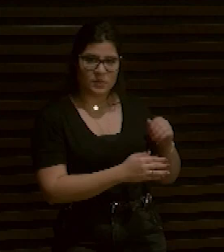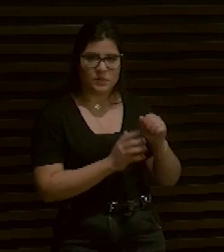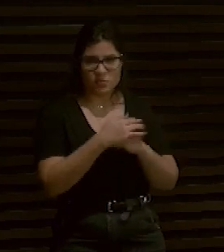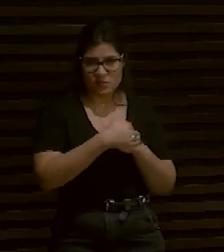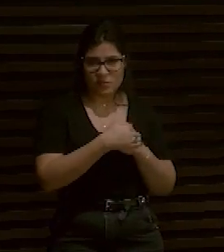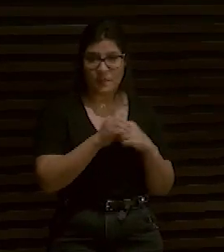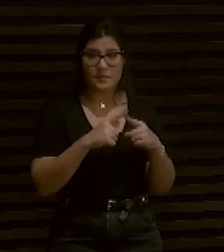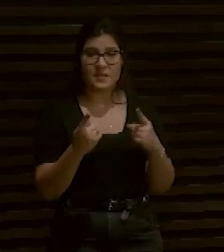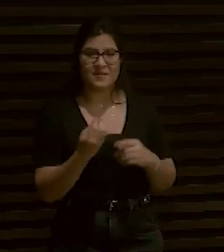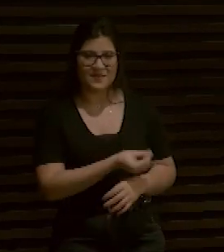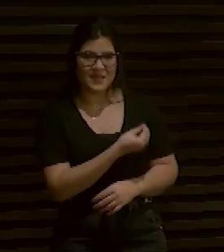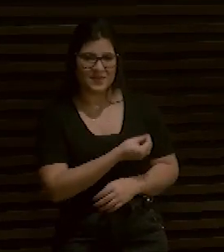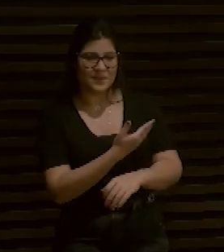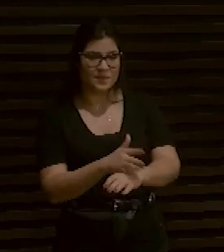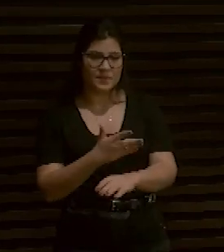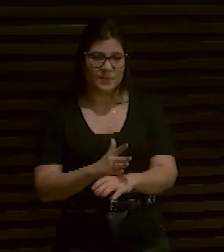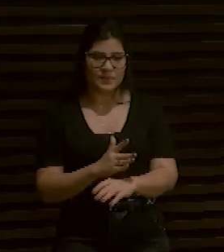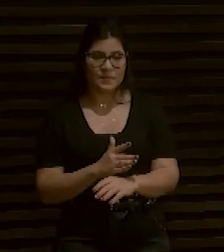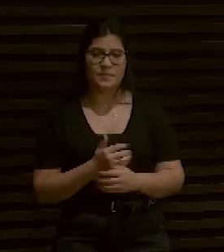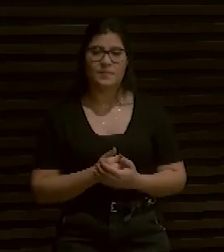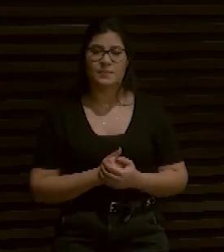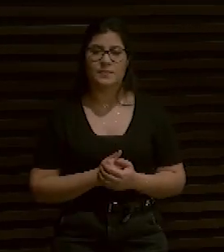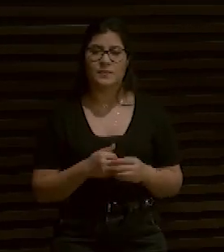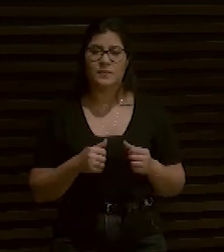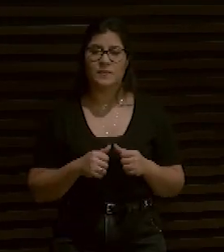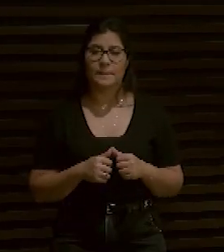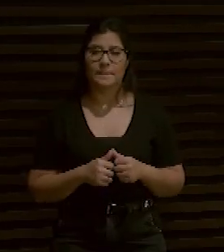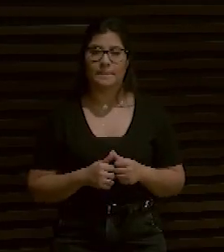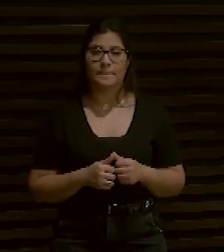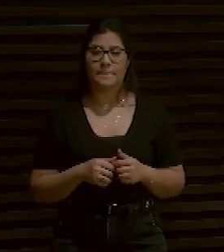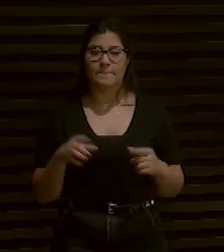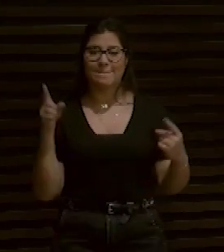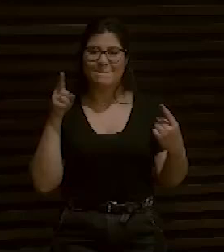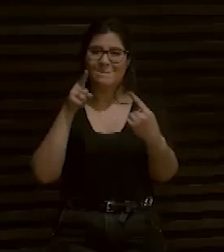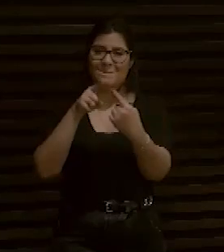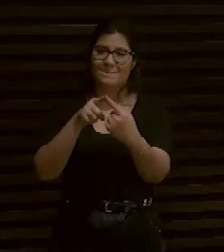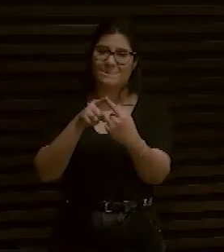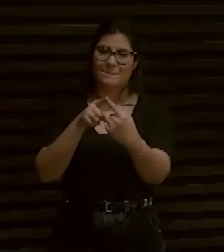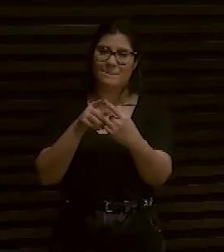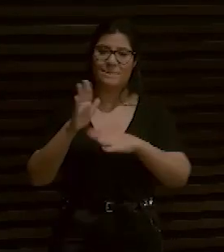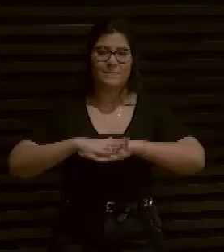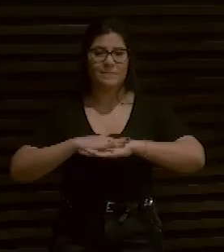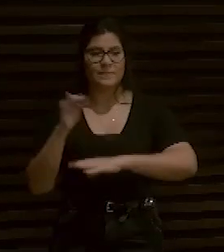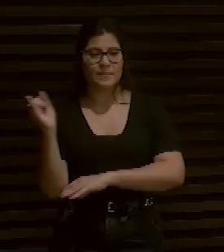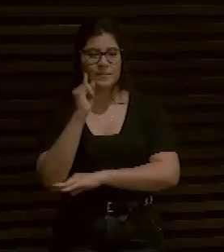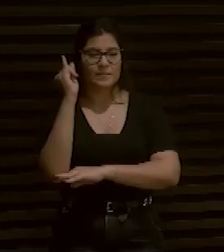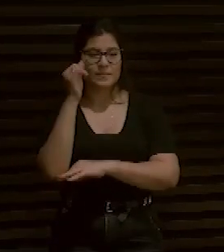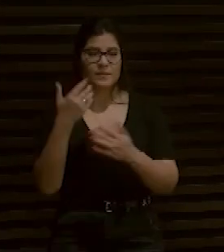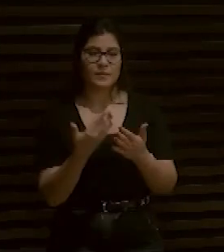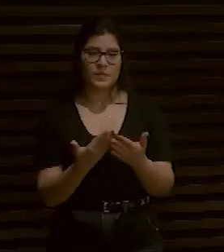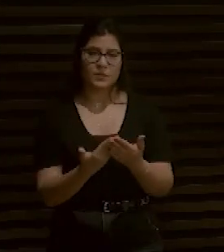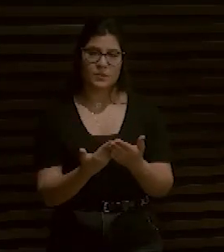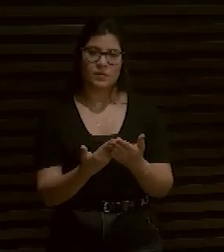é vivê-los, é praticá-los. Esse verso é o ponto central do nosso estudo de hoje. E essa palavra